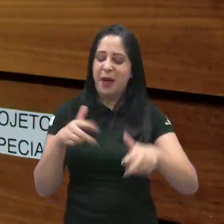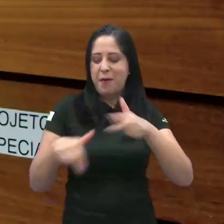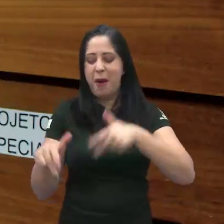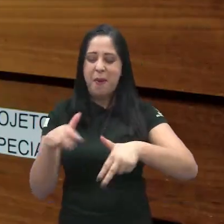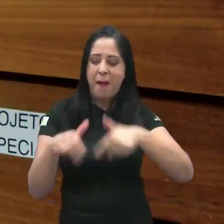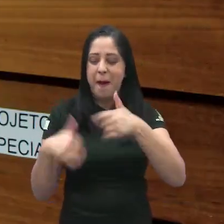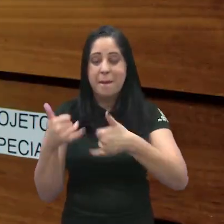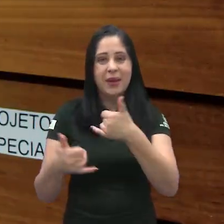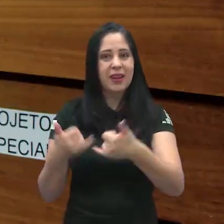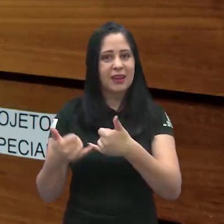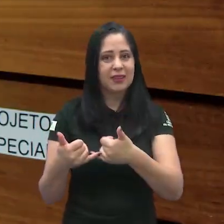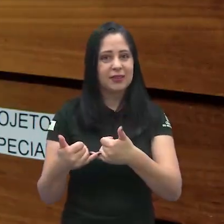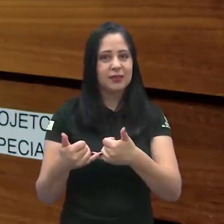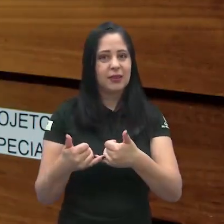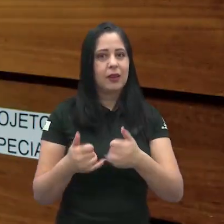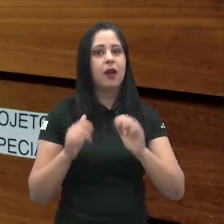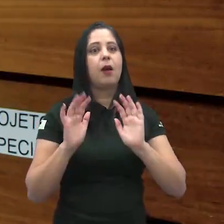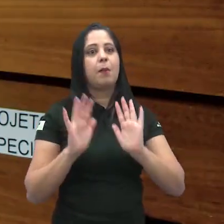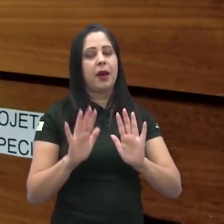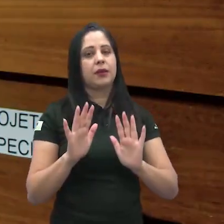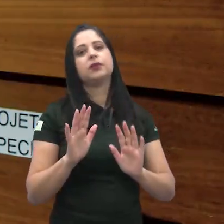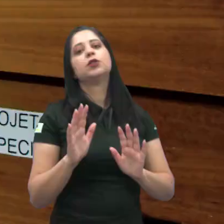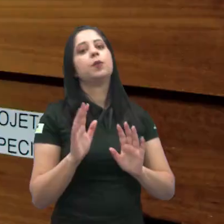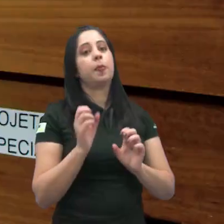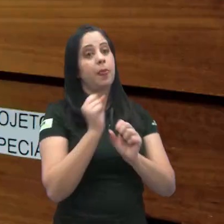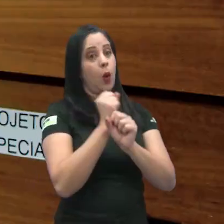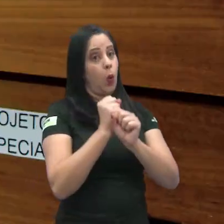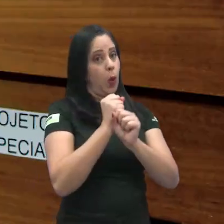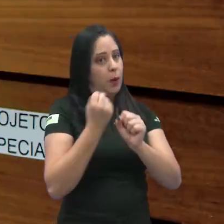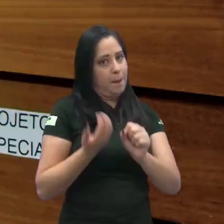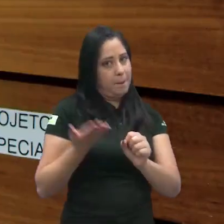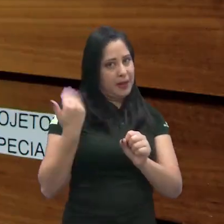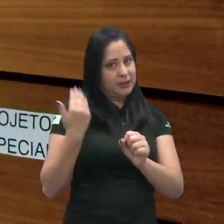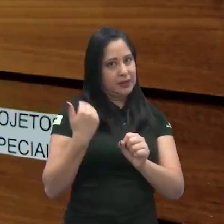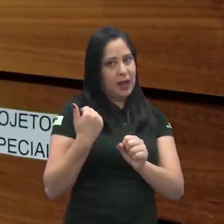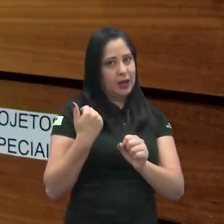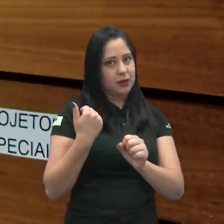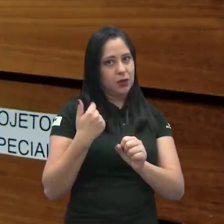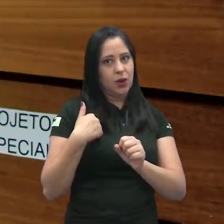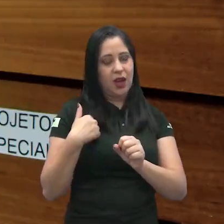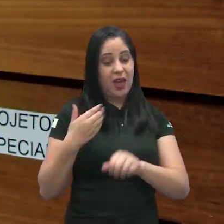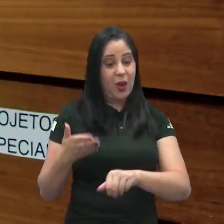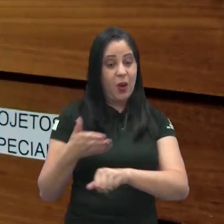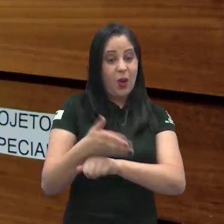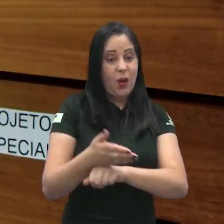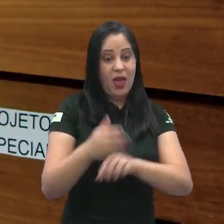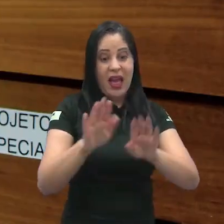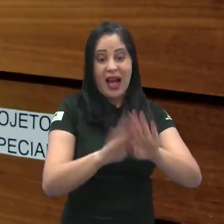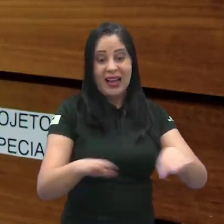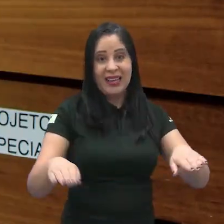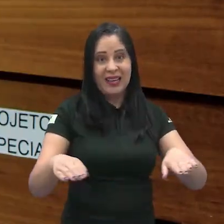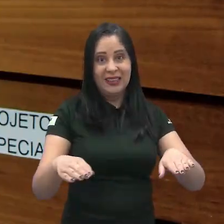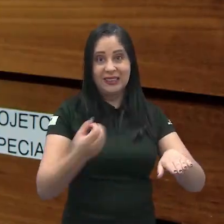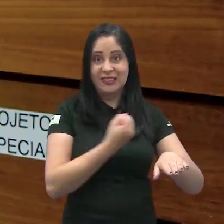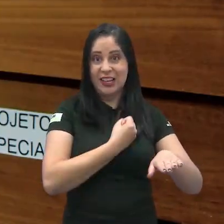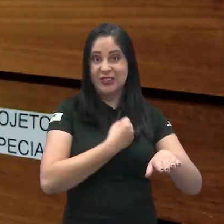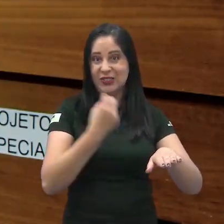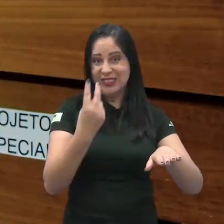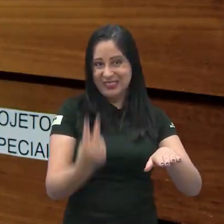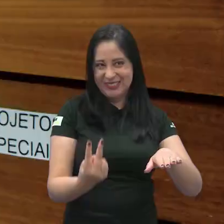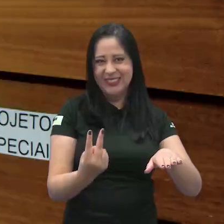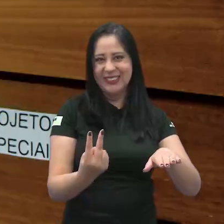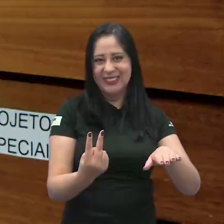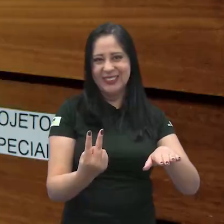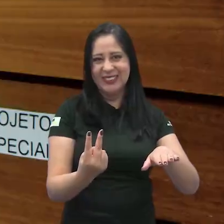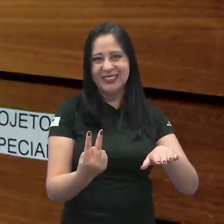bastante. Aí eu desci ano passado para o infantil 2. E eu amei o infantil 2 também, né? Foi um tabu que eu quebrei na minha